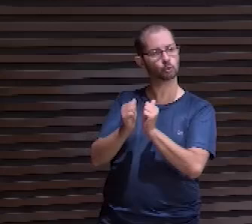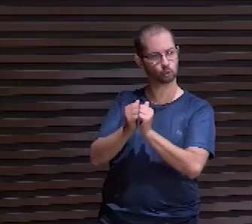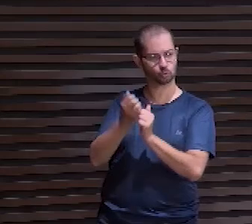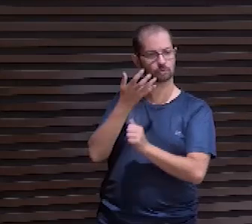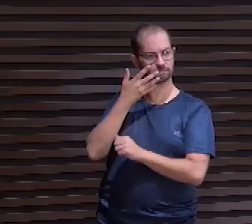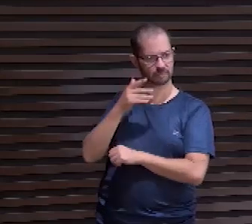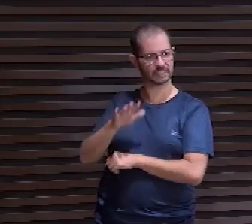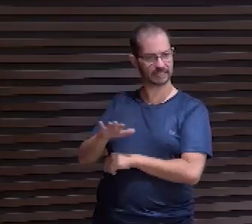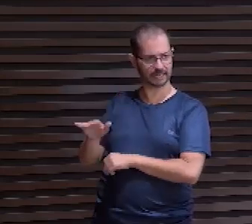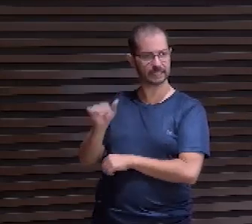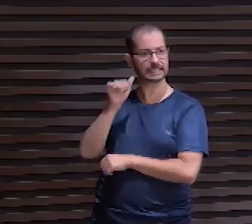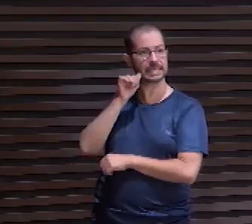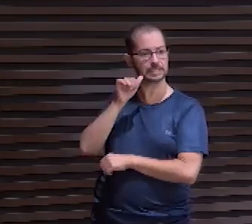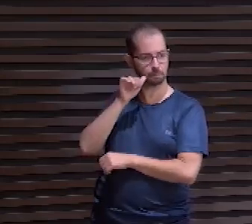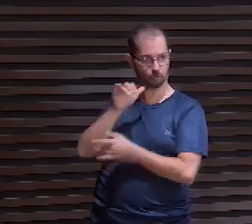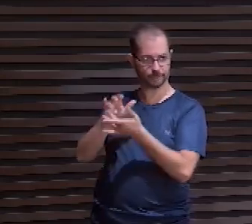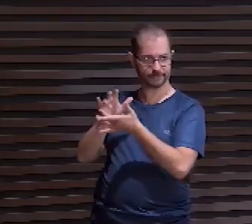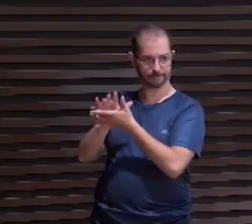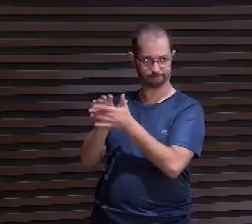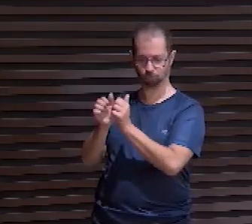pernas e relaxar um pouco.